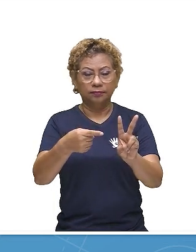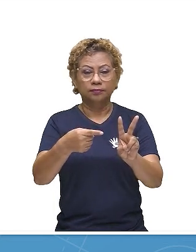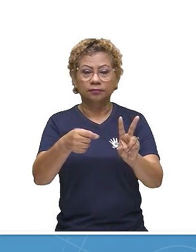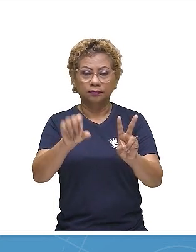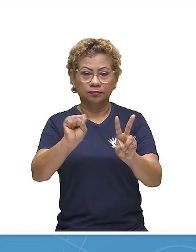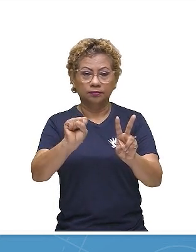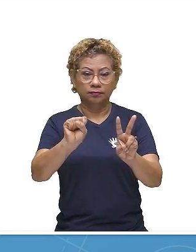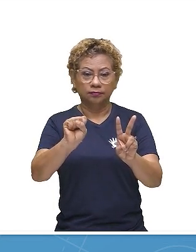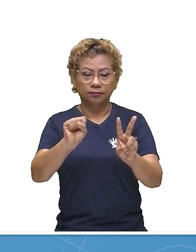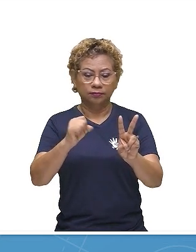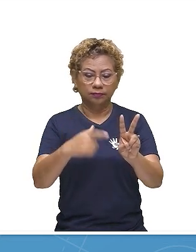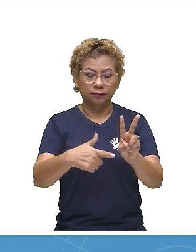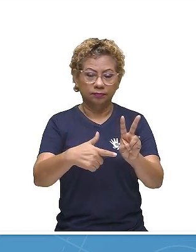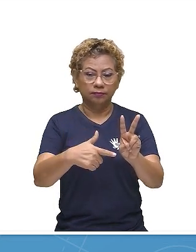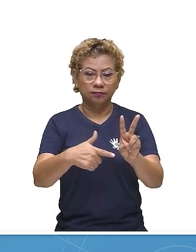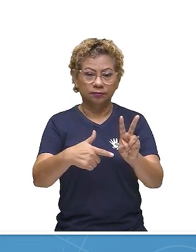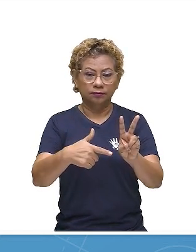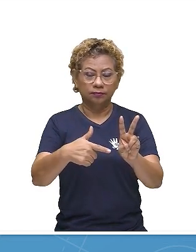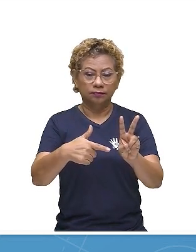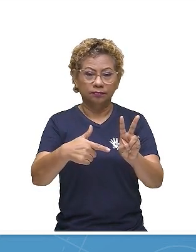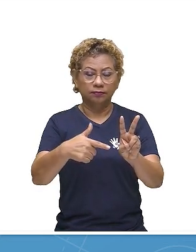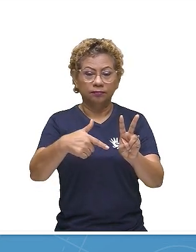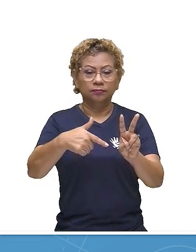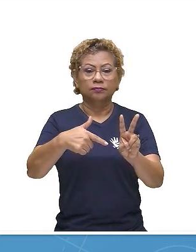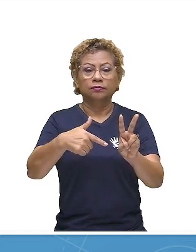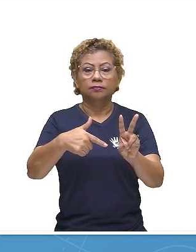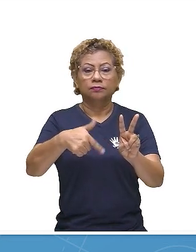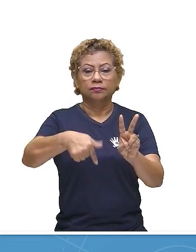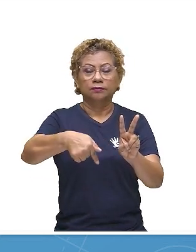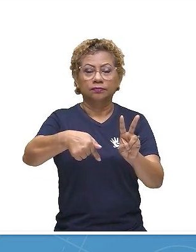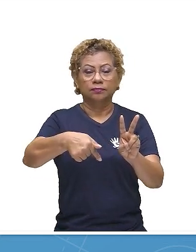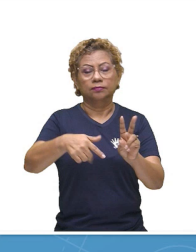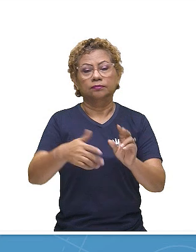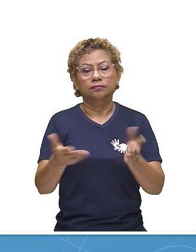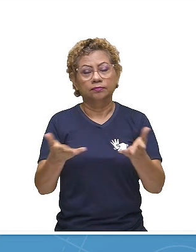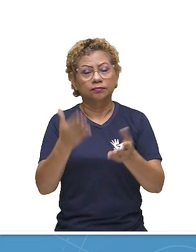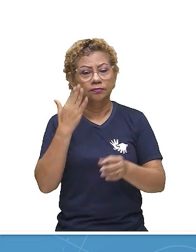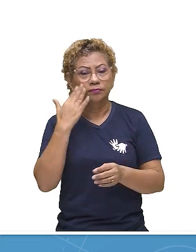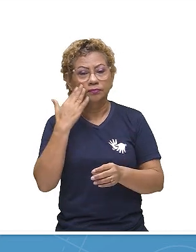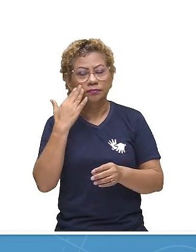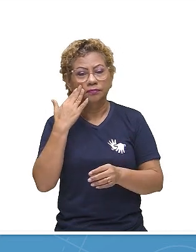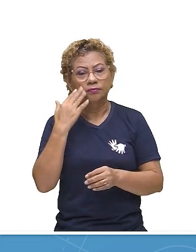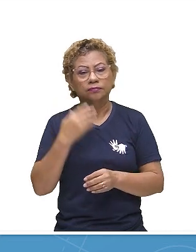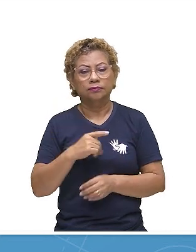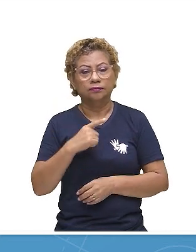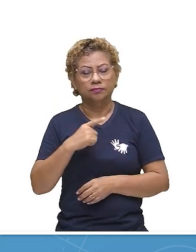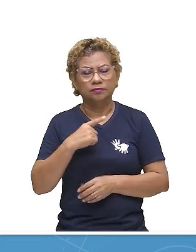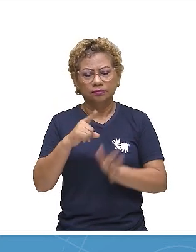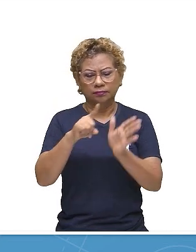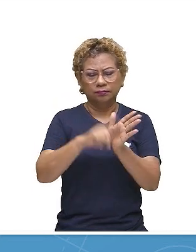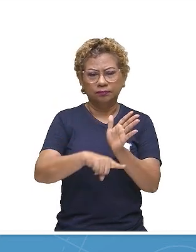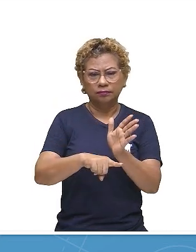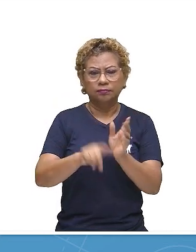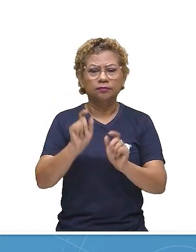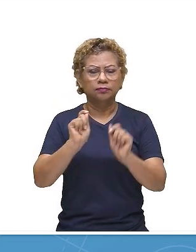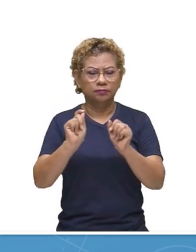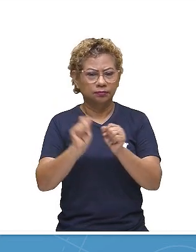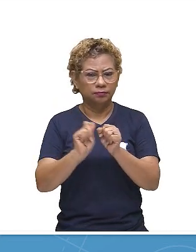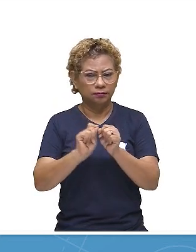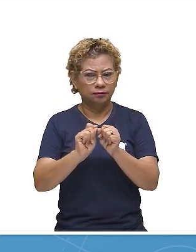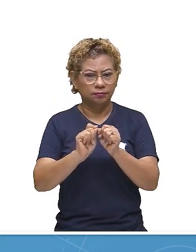sobre 27. Pessoal, nesse caso aqui, como eu tenho um radicando negativo, né, eu vou ter que recorrer